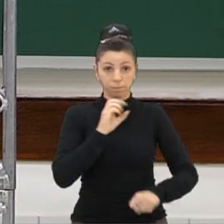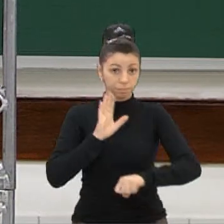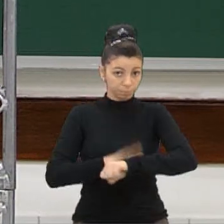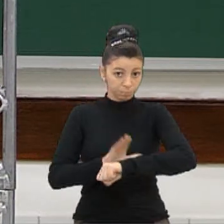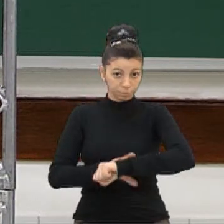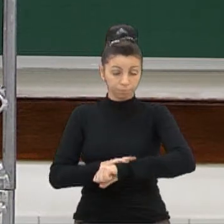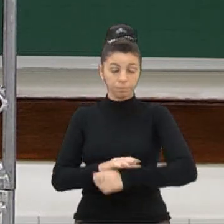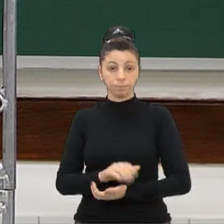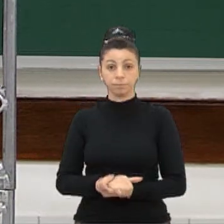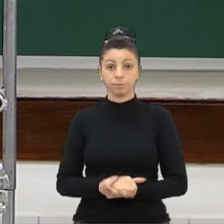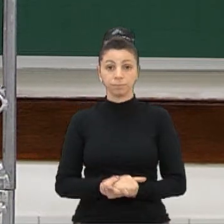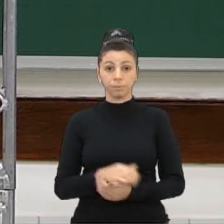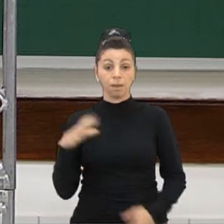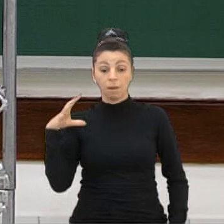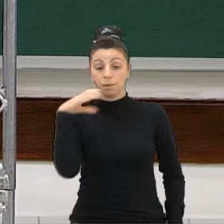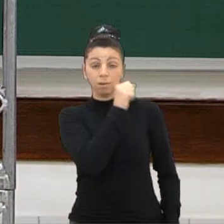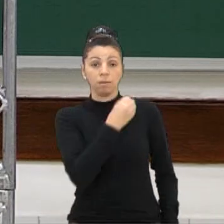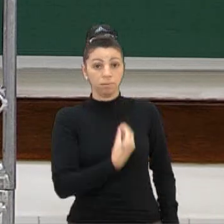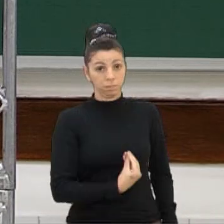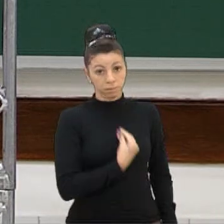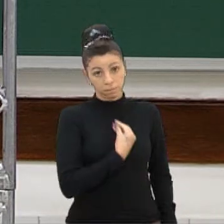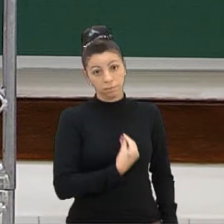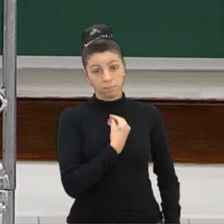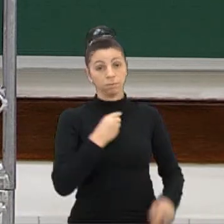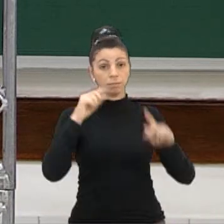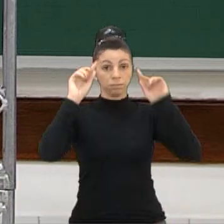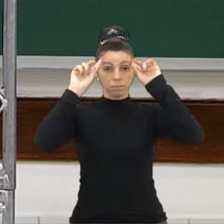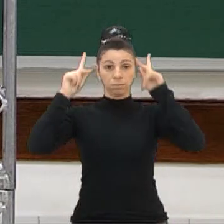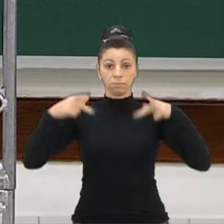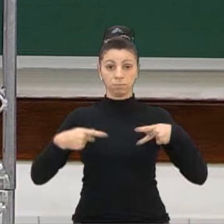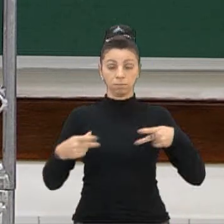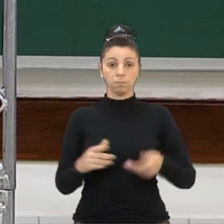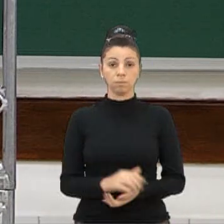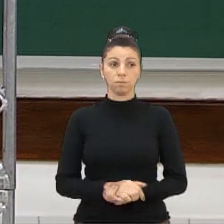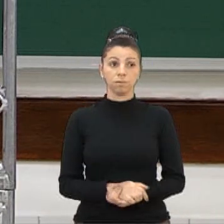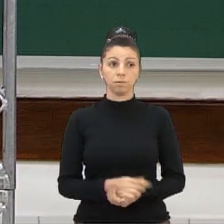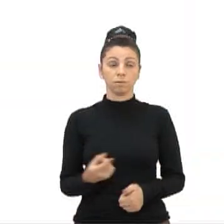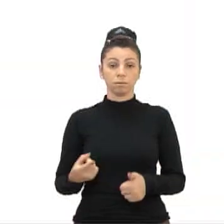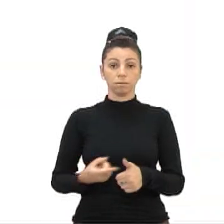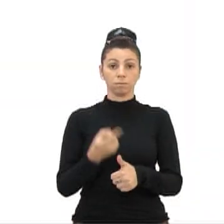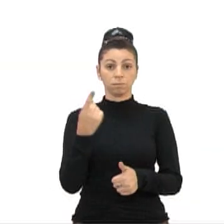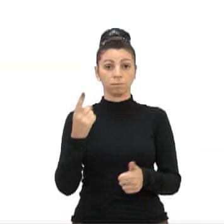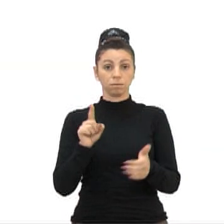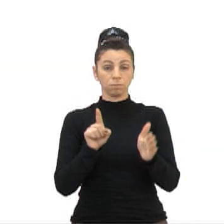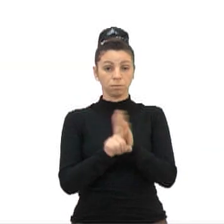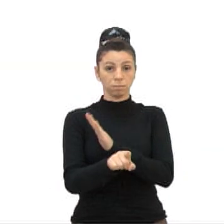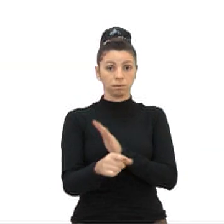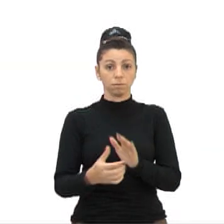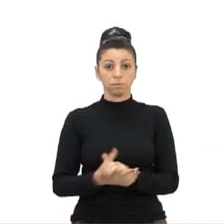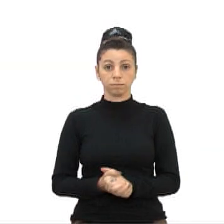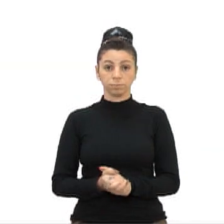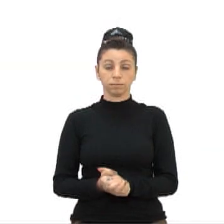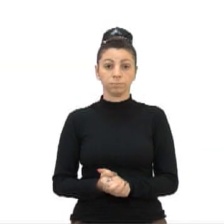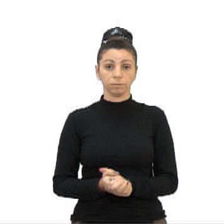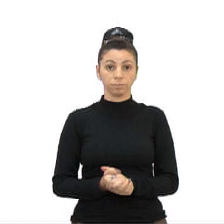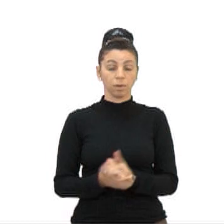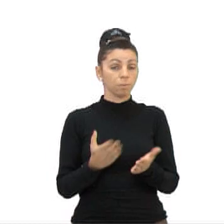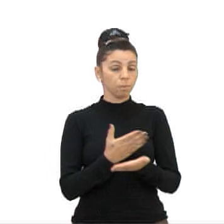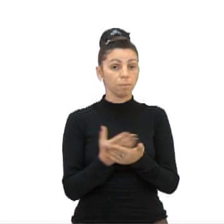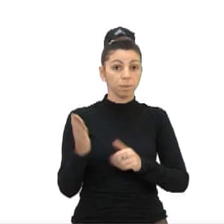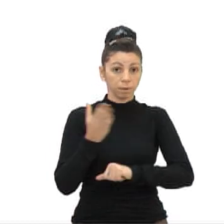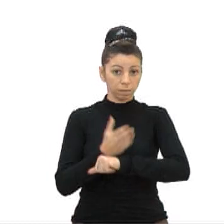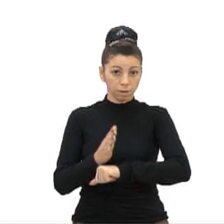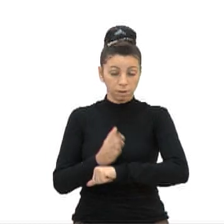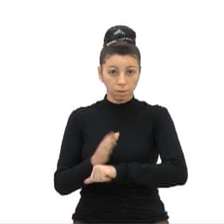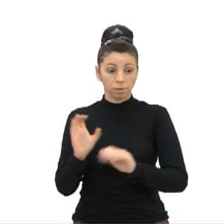a brevidade da própria existência humana. Então, questão 1. Vamos começar aqui tentando sistematizar aí um